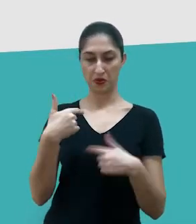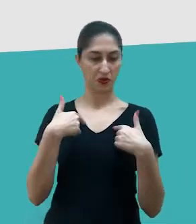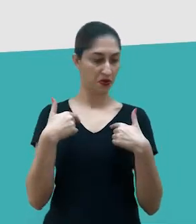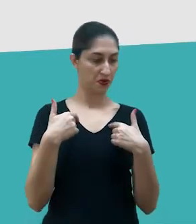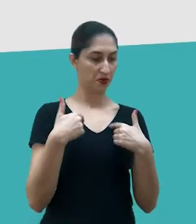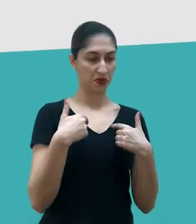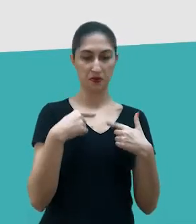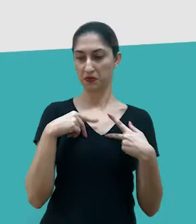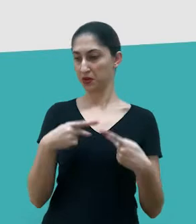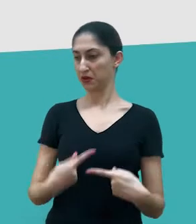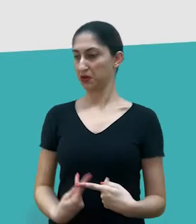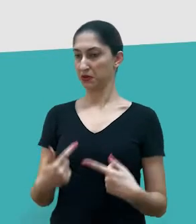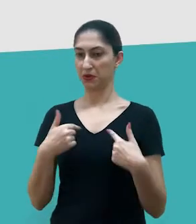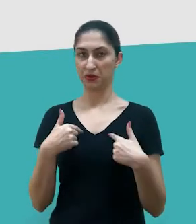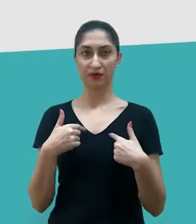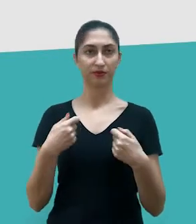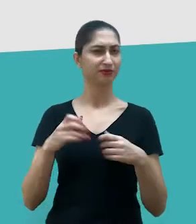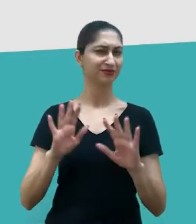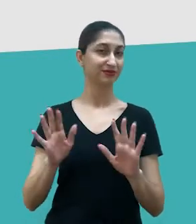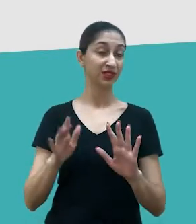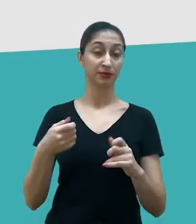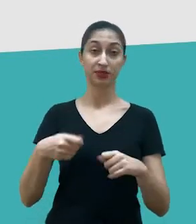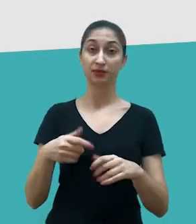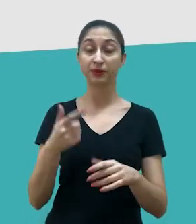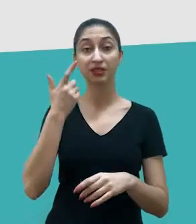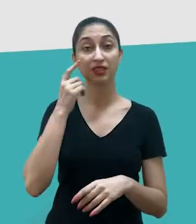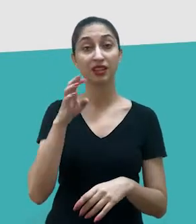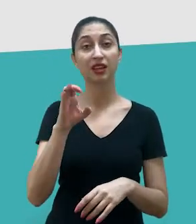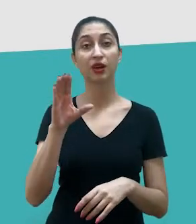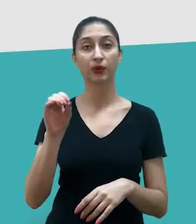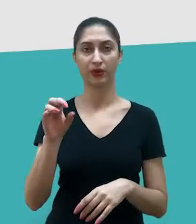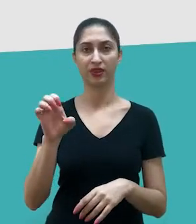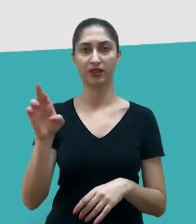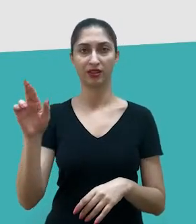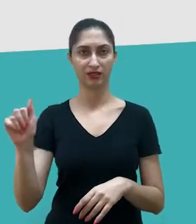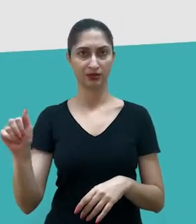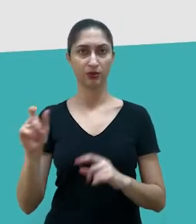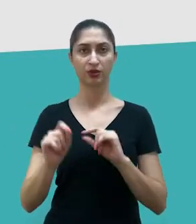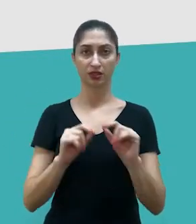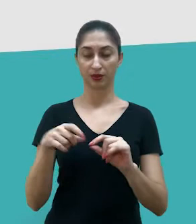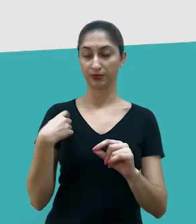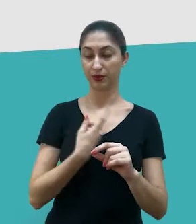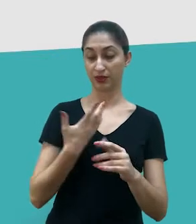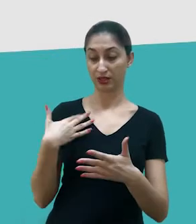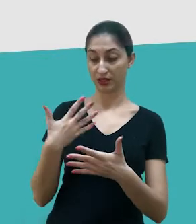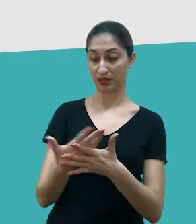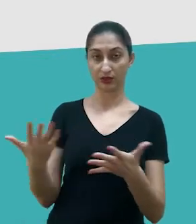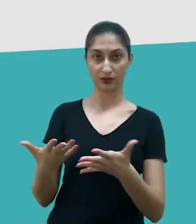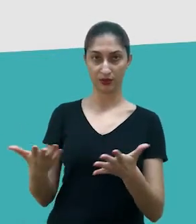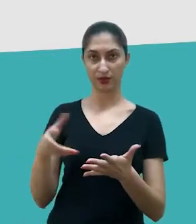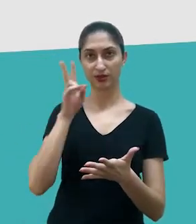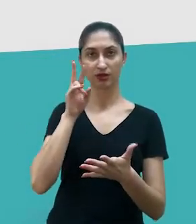sujeito, o homem, e pensar na eco-era. Mas o que é isso? Né? Nós temos até agora, na história